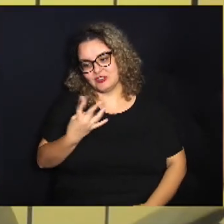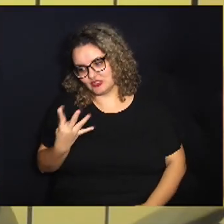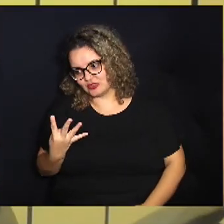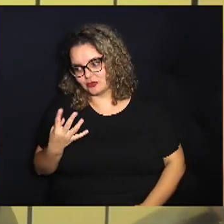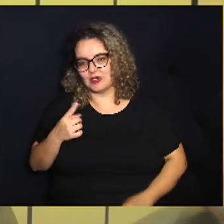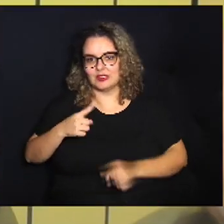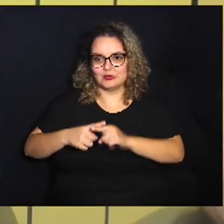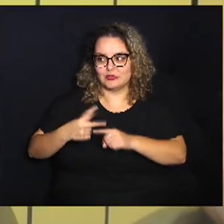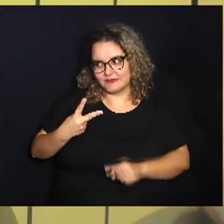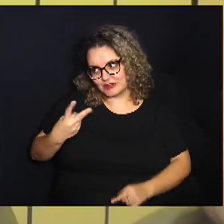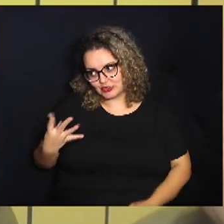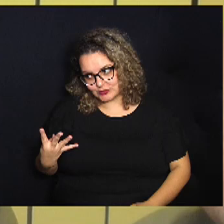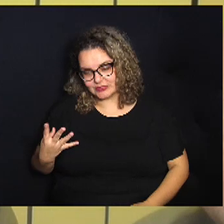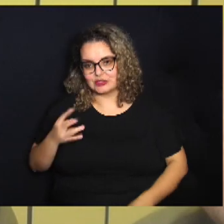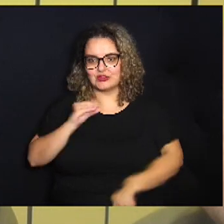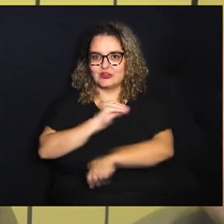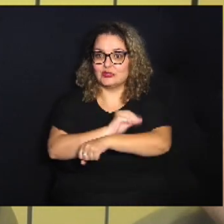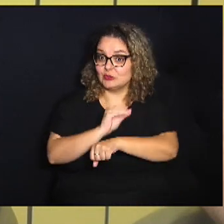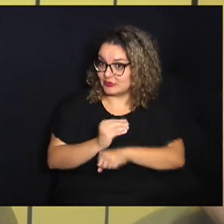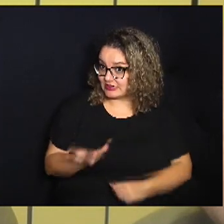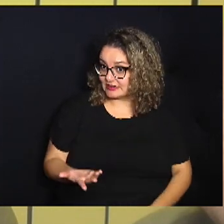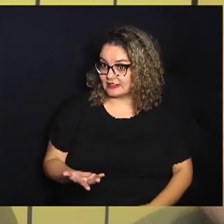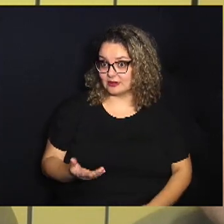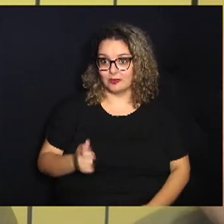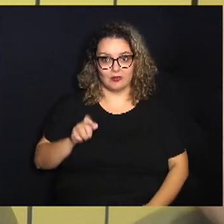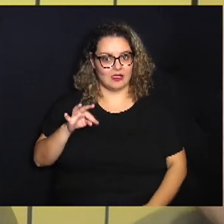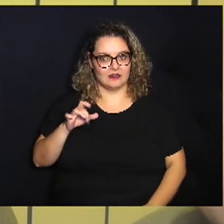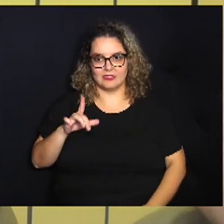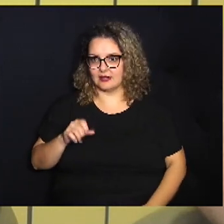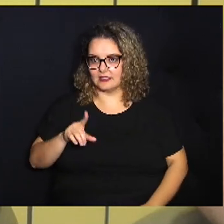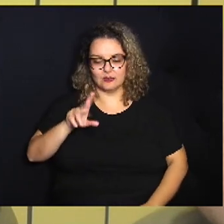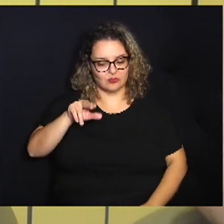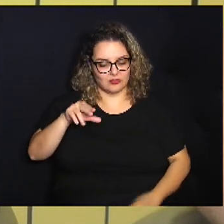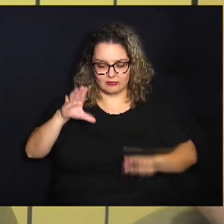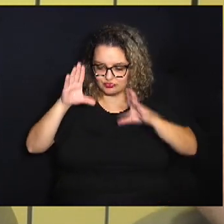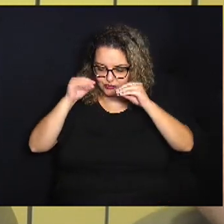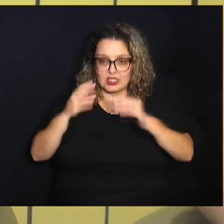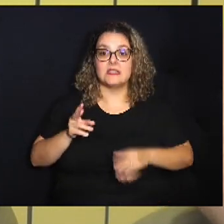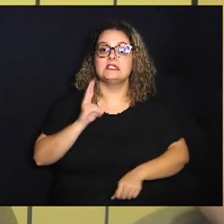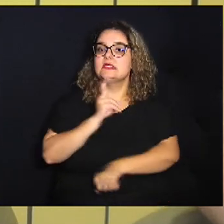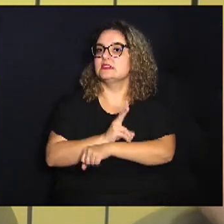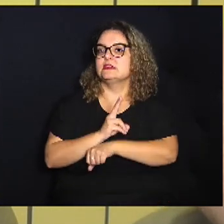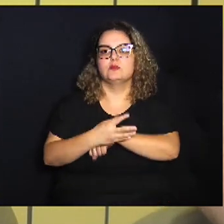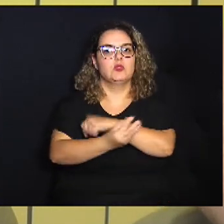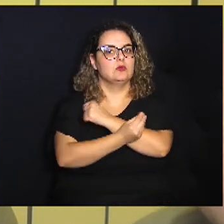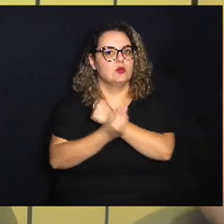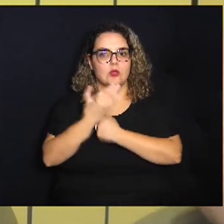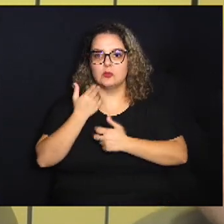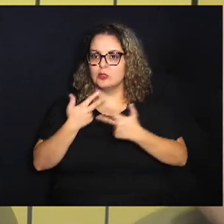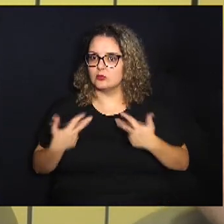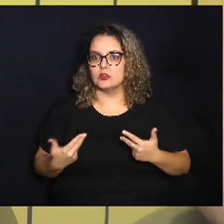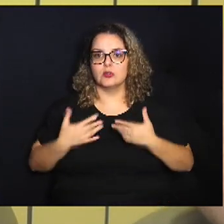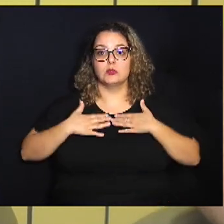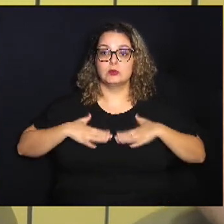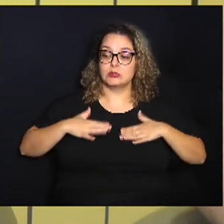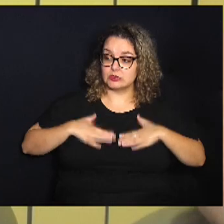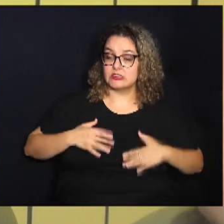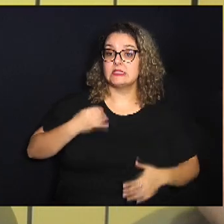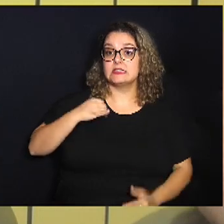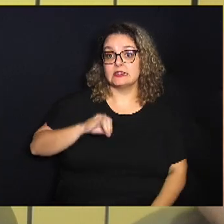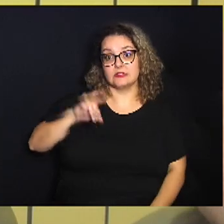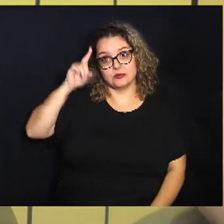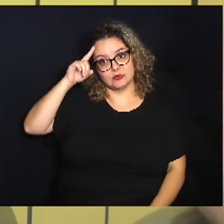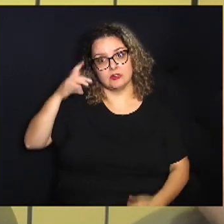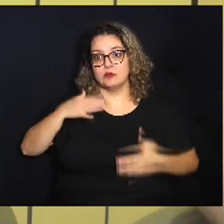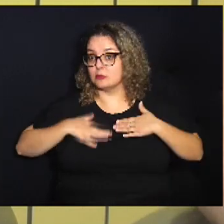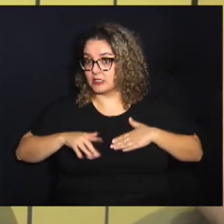cuidado, né? Eu falo que o atleta nunca desliga, ele sempre está cuidando do corpo, da alimentação, do descanso. Então, se no dia que ela descansa,